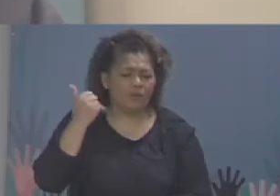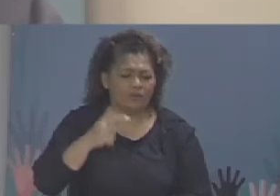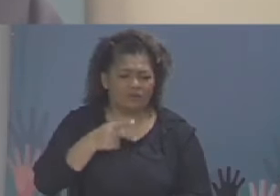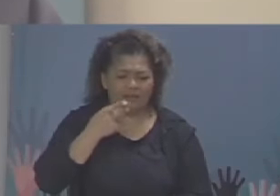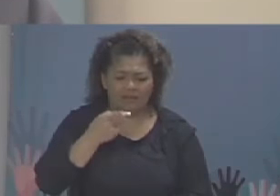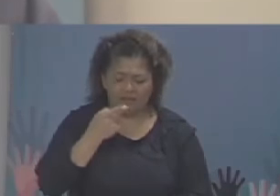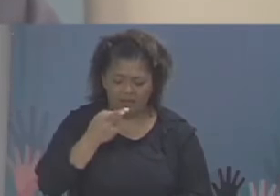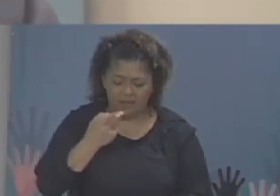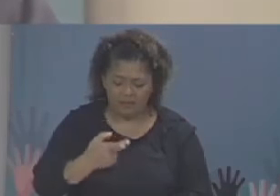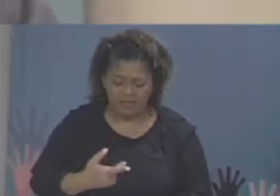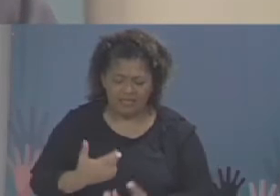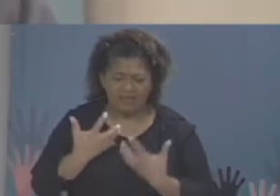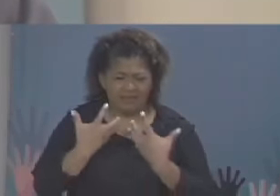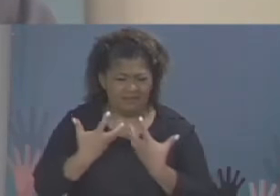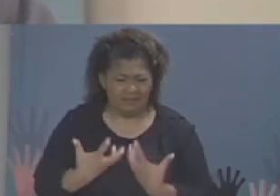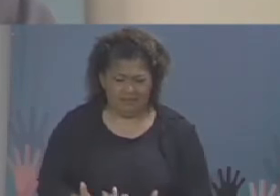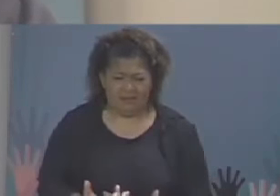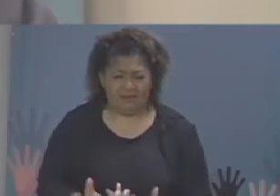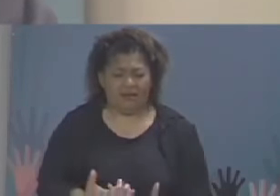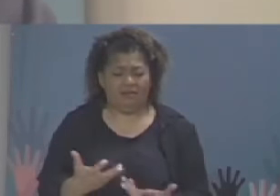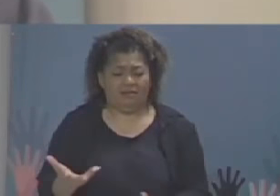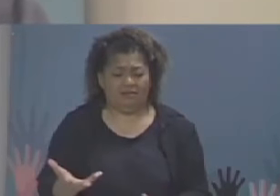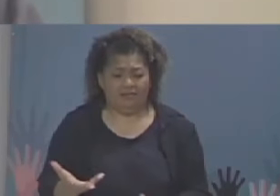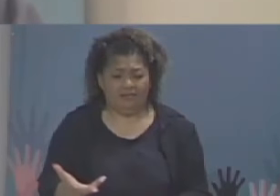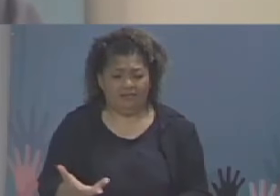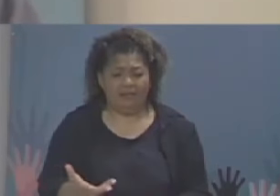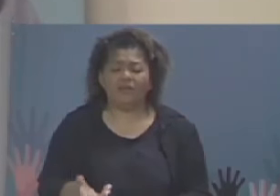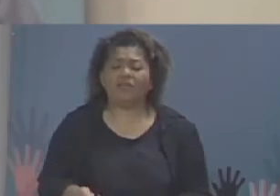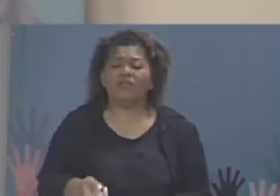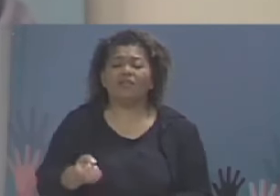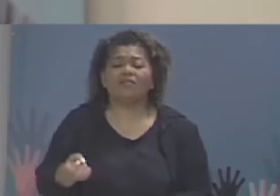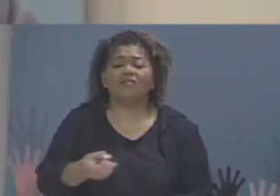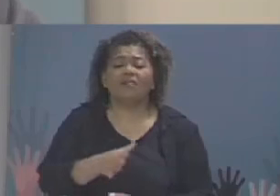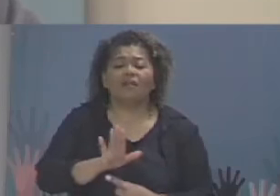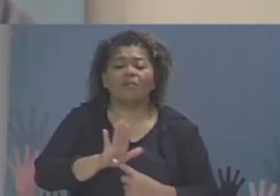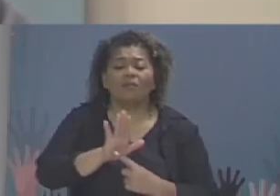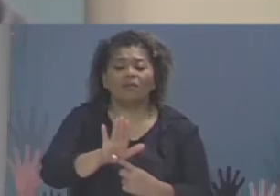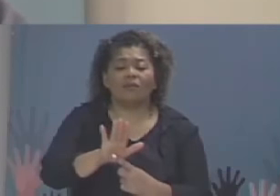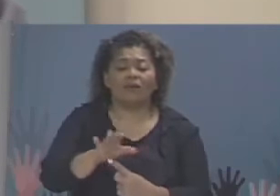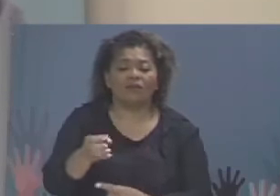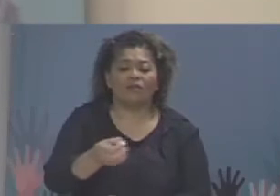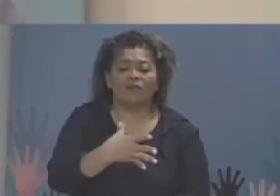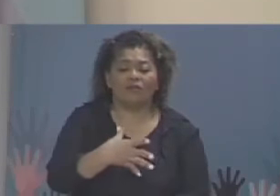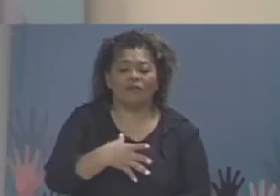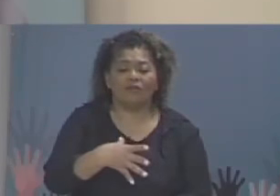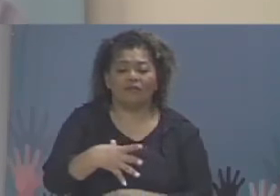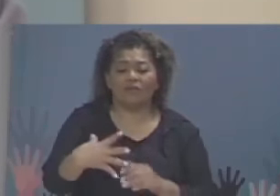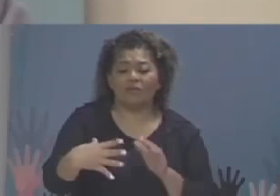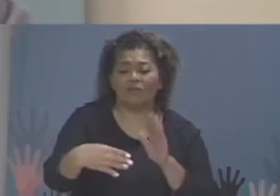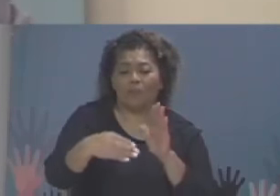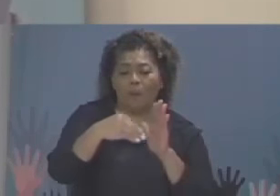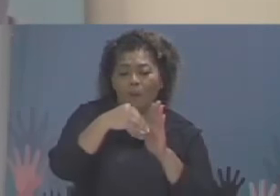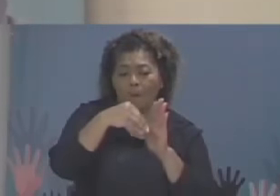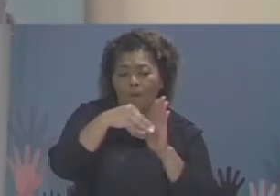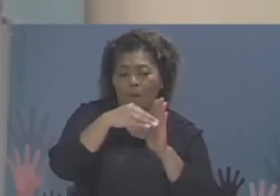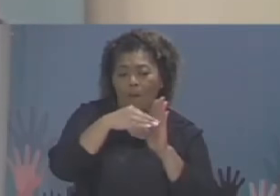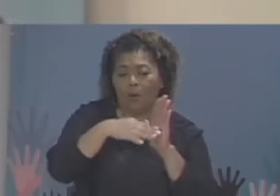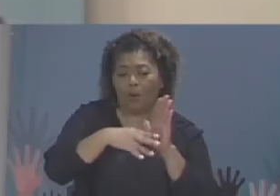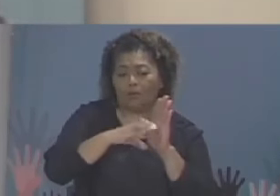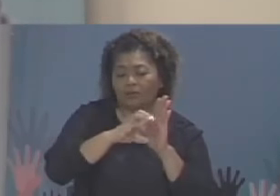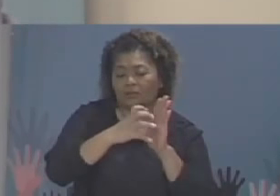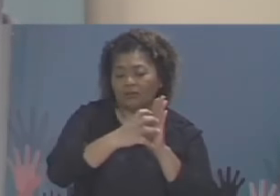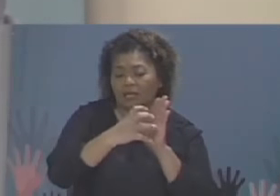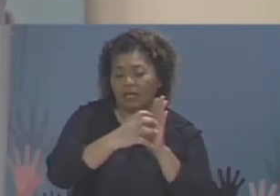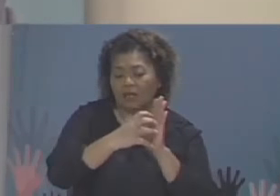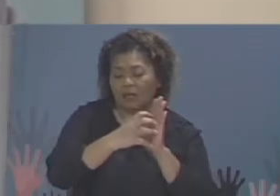de desgastômetro, né? O que nós trazemos de novo? Nós trazemos um modelo, um planejamento de ação. Nós acreditamos que